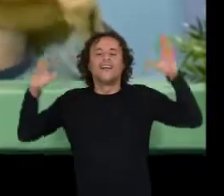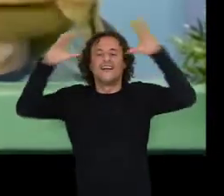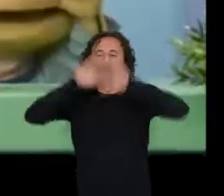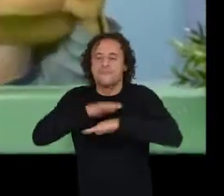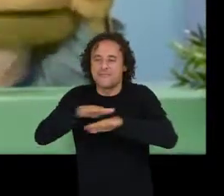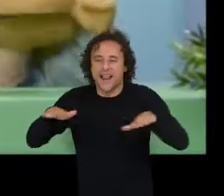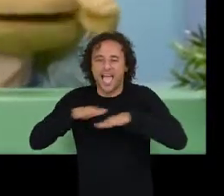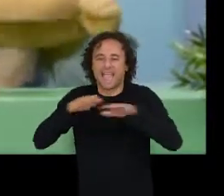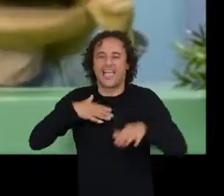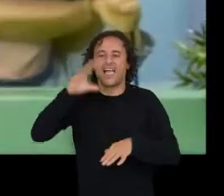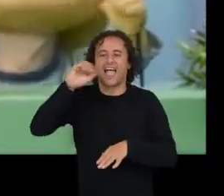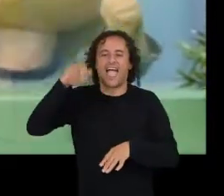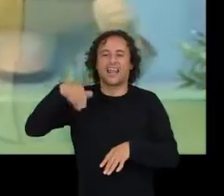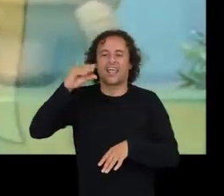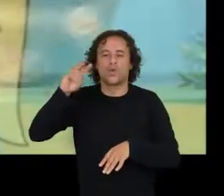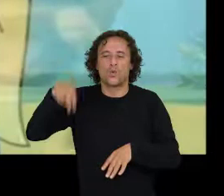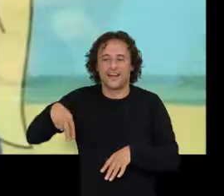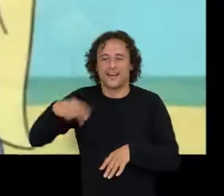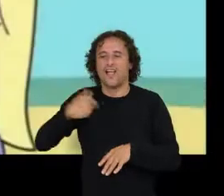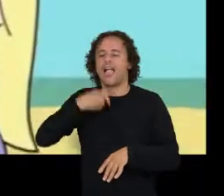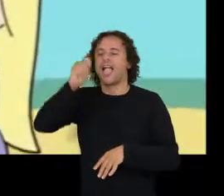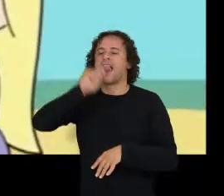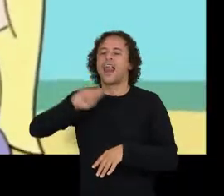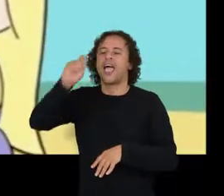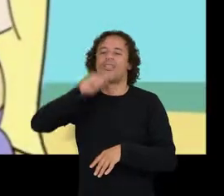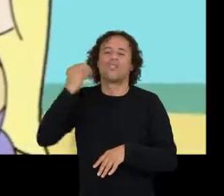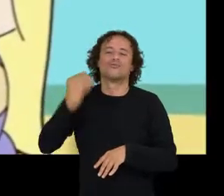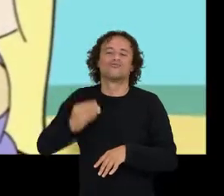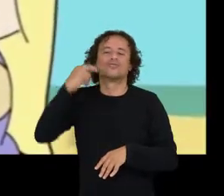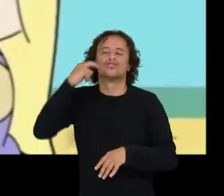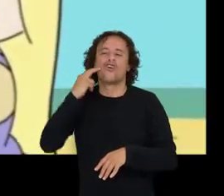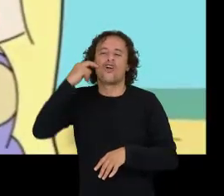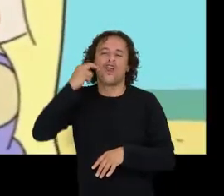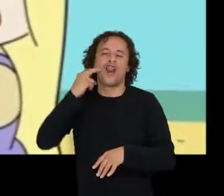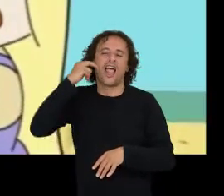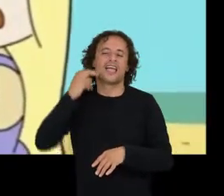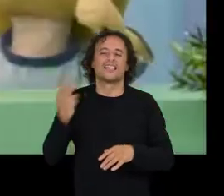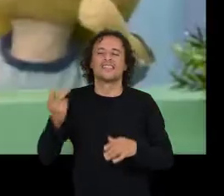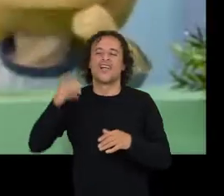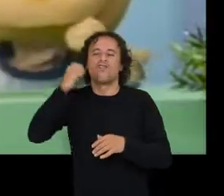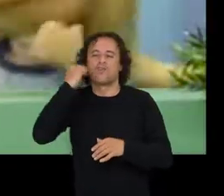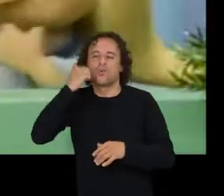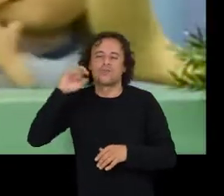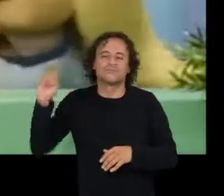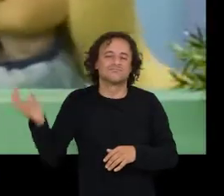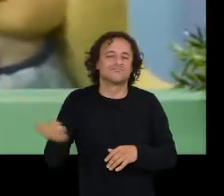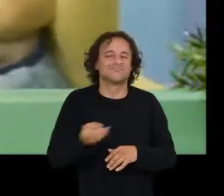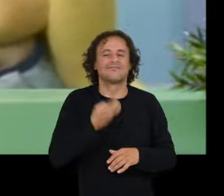xeado nunha praia de Cancún. Un xeado riquísimo de chocolate e tutti frutti.